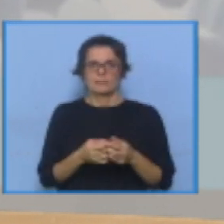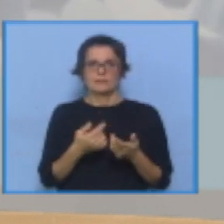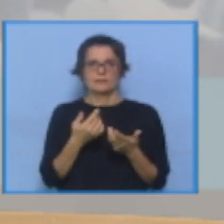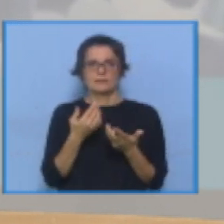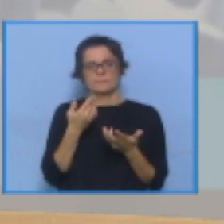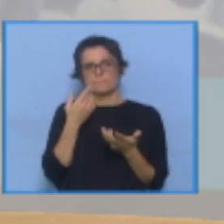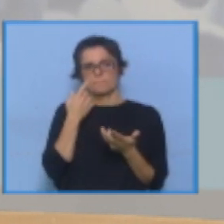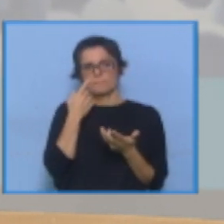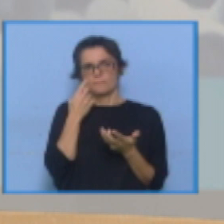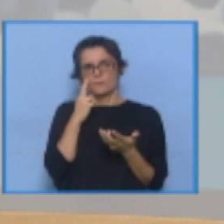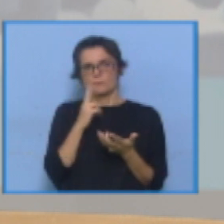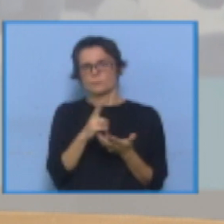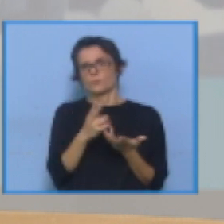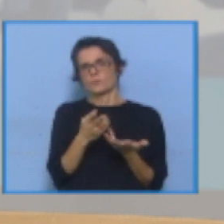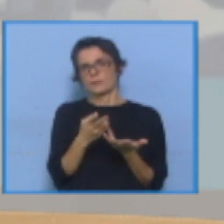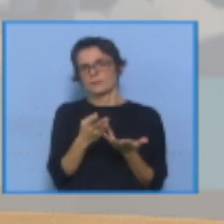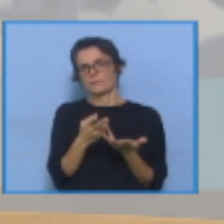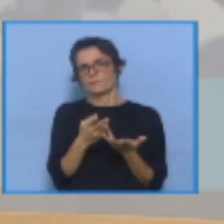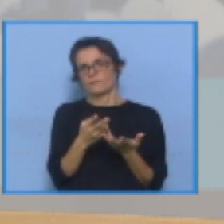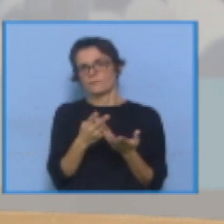como se tivéssemos